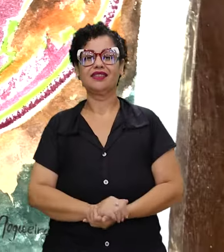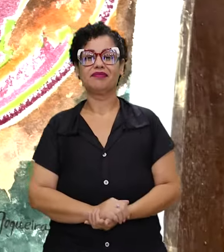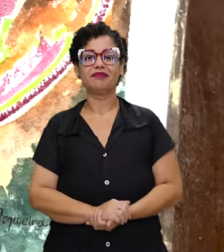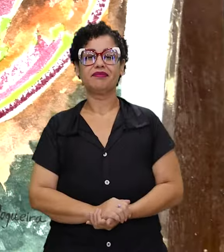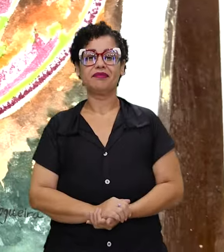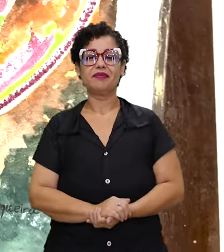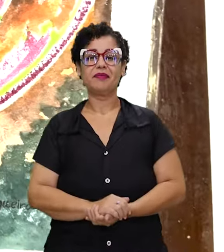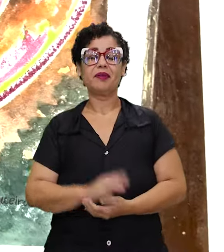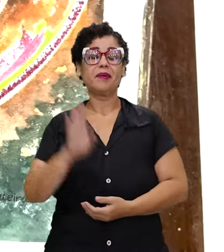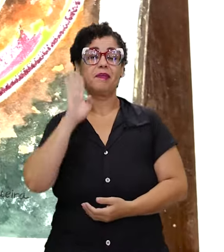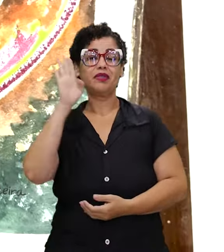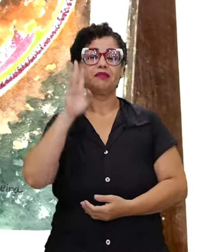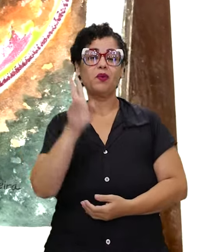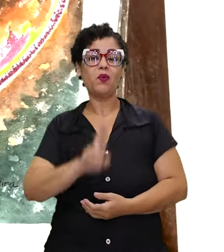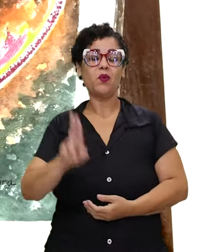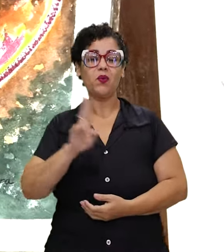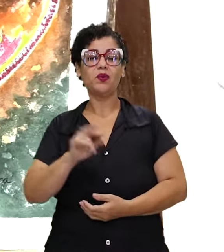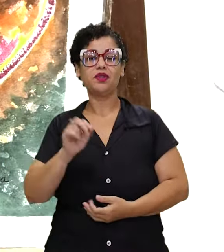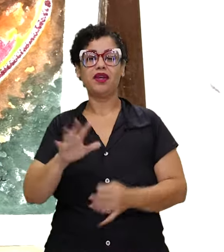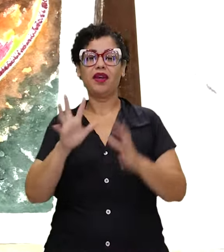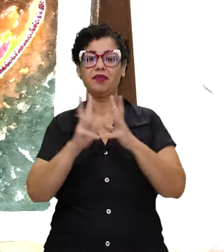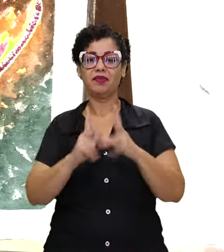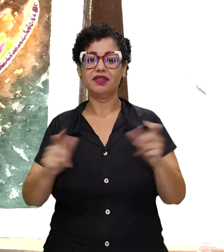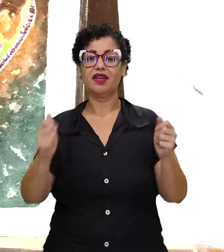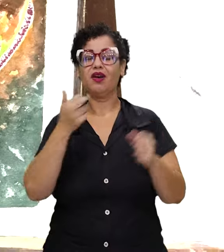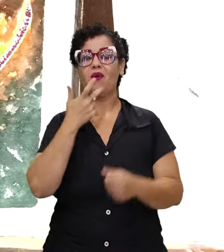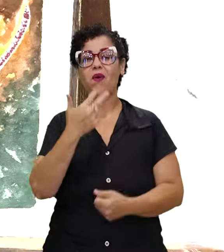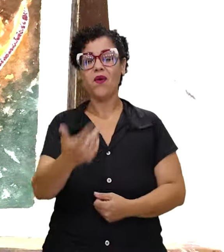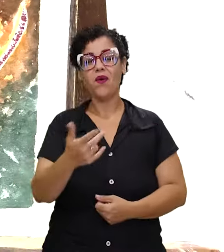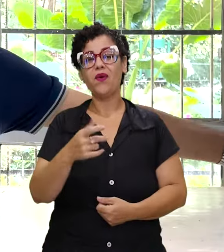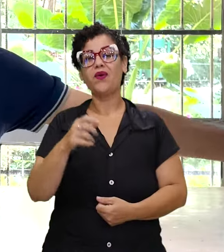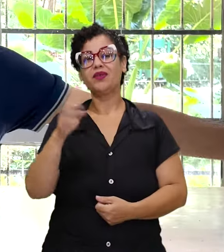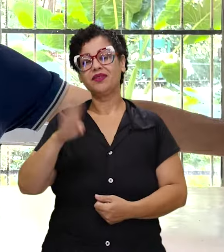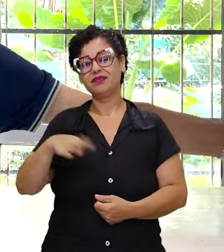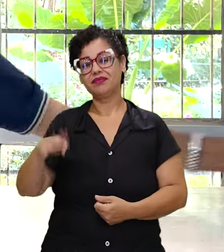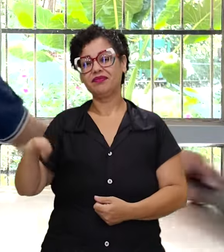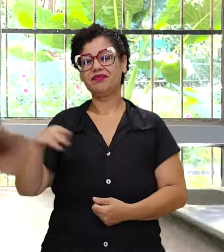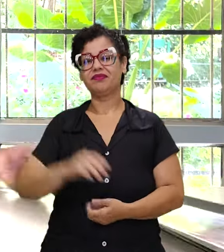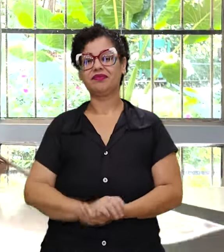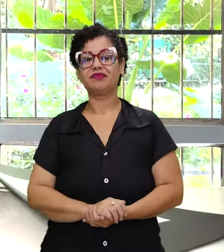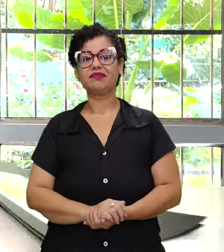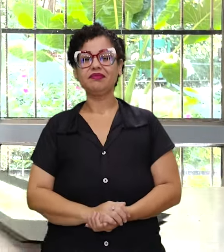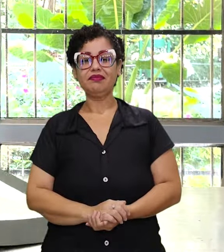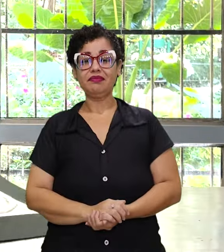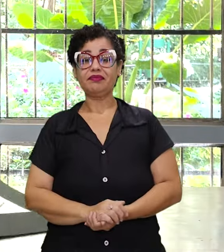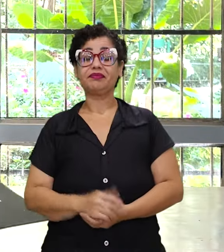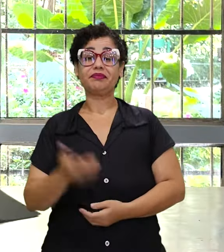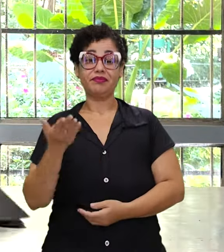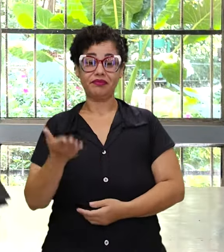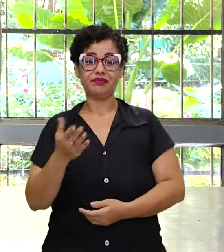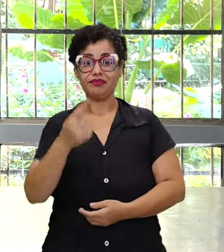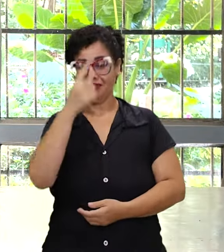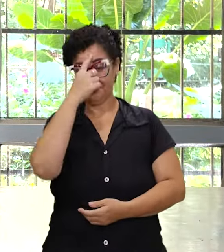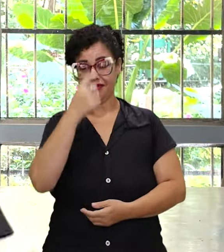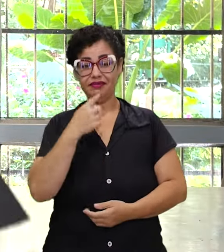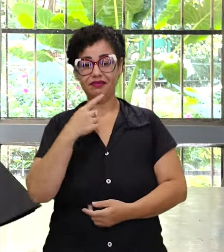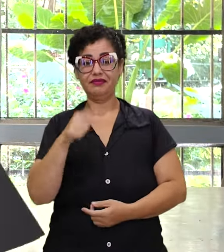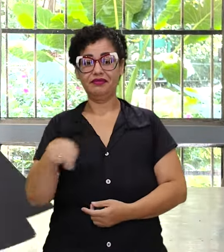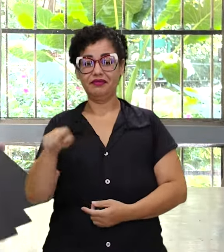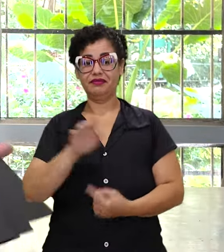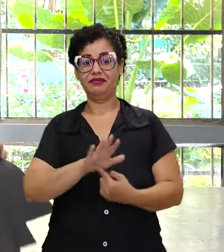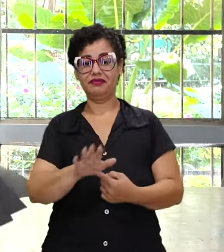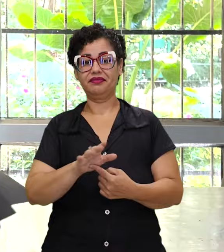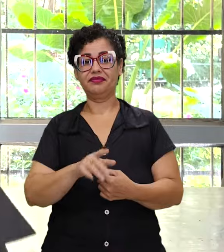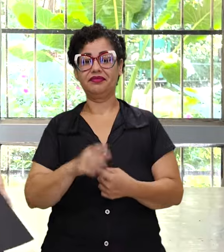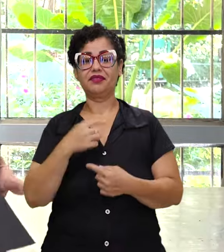o elemento gráfico mesmo, o abstrato, as cores, né? Agora, essa série aqui, ela